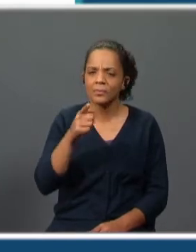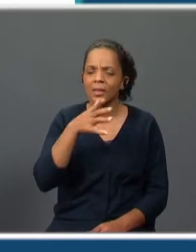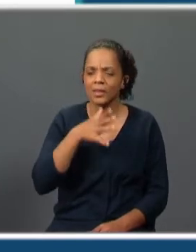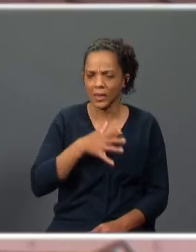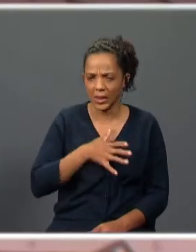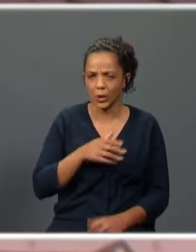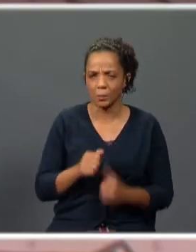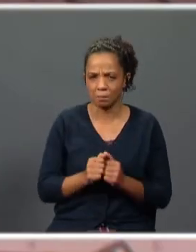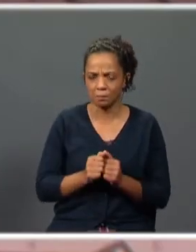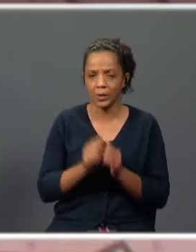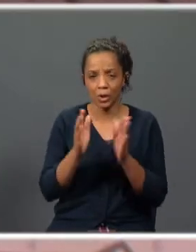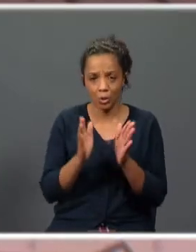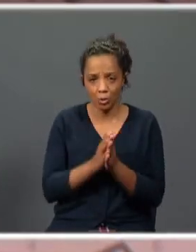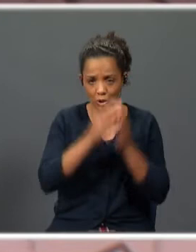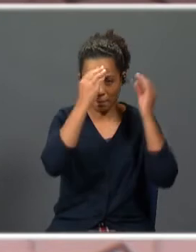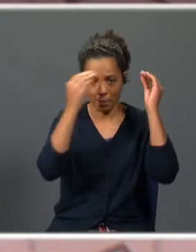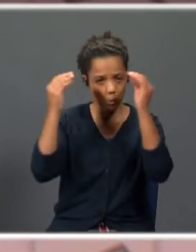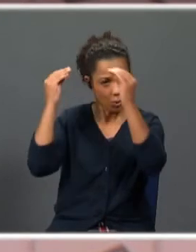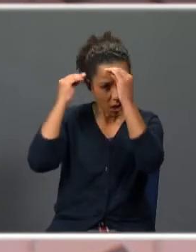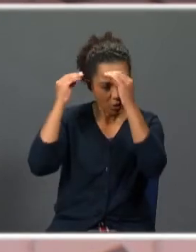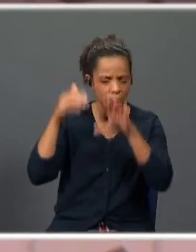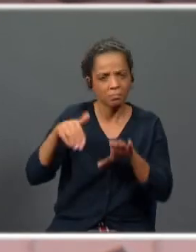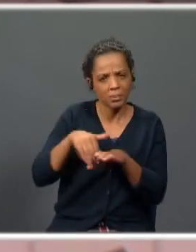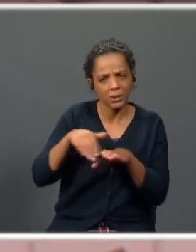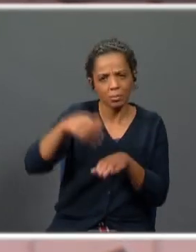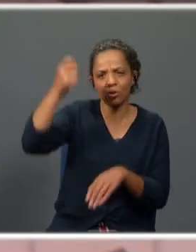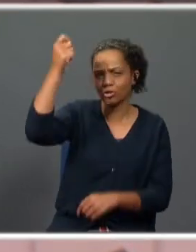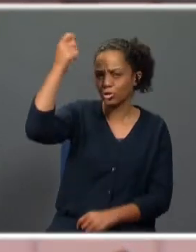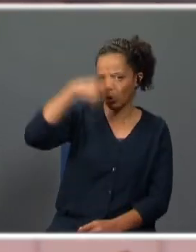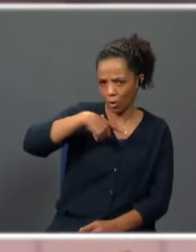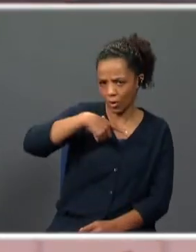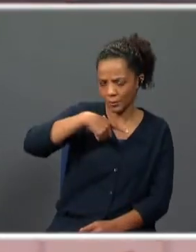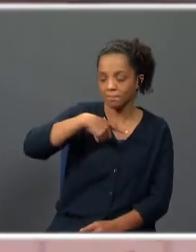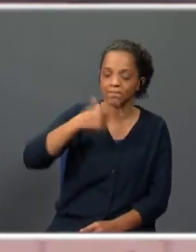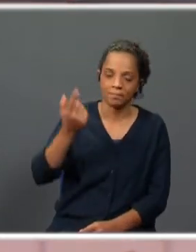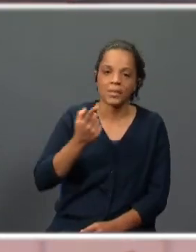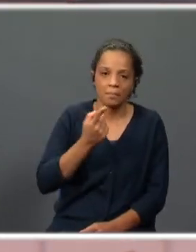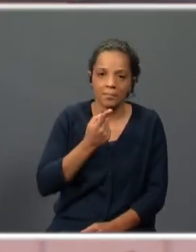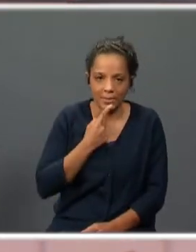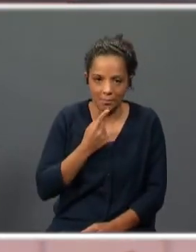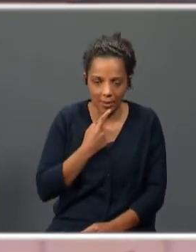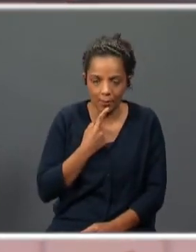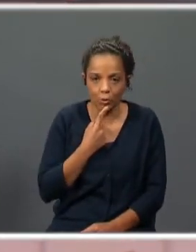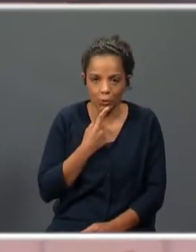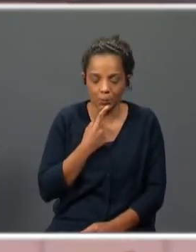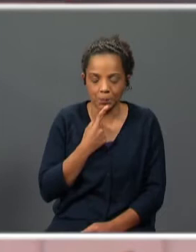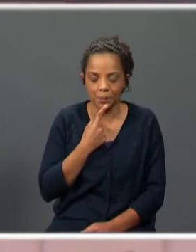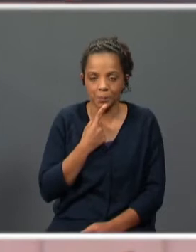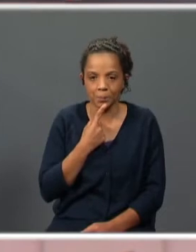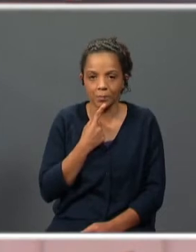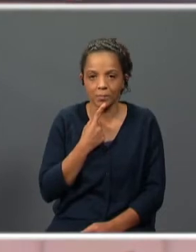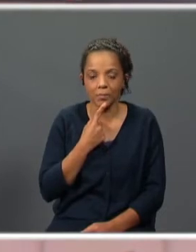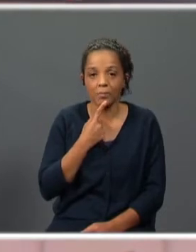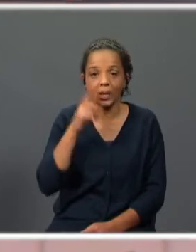coisa, de todas estas personagens que nós encontramos na história, já percebemos e vimos que a